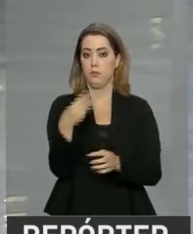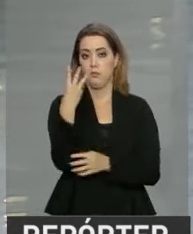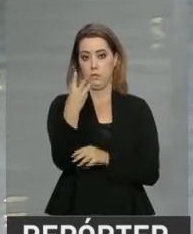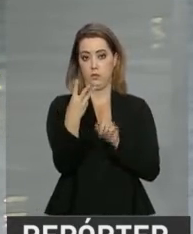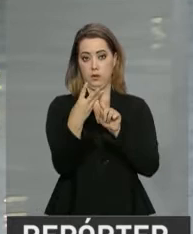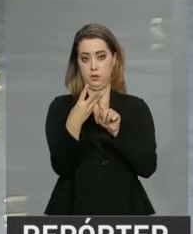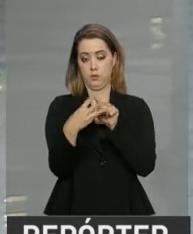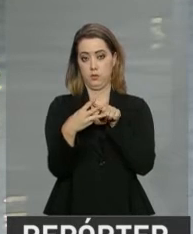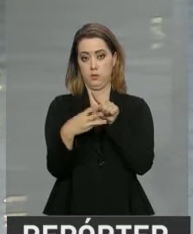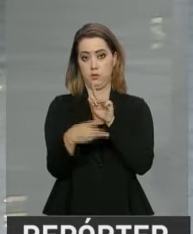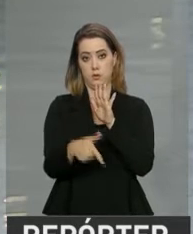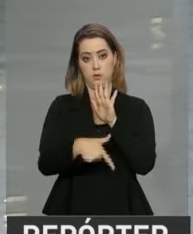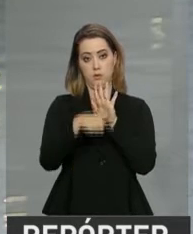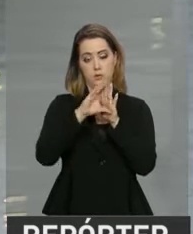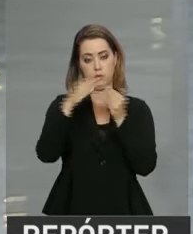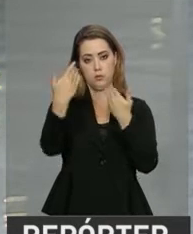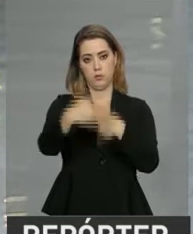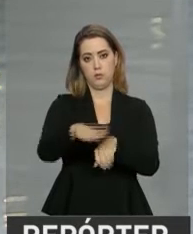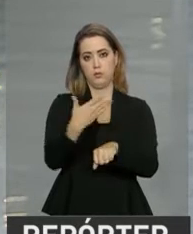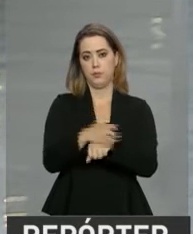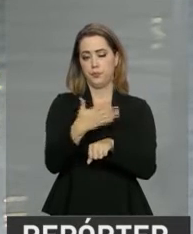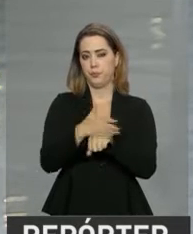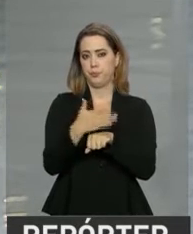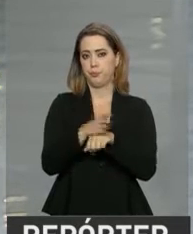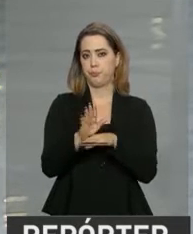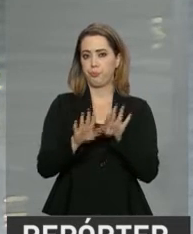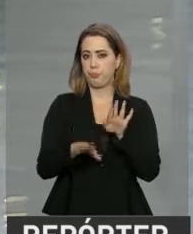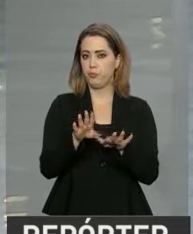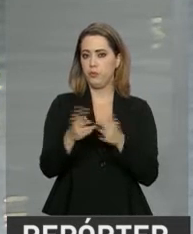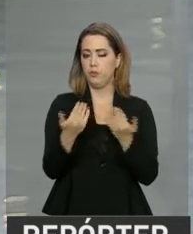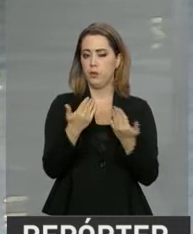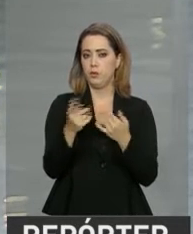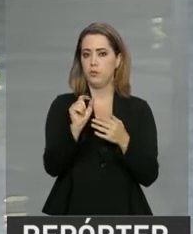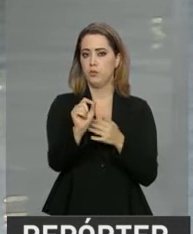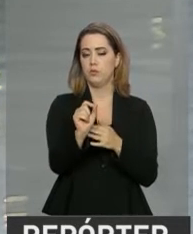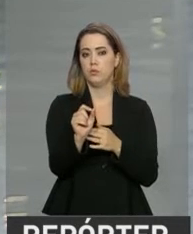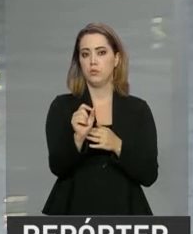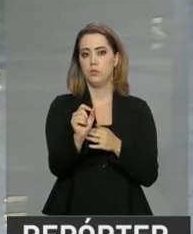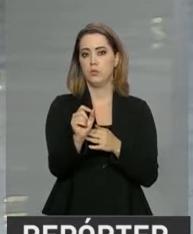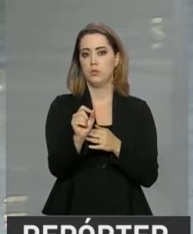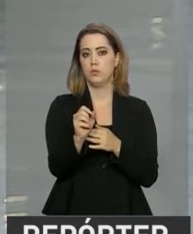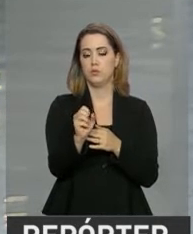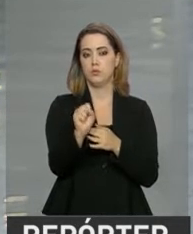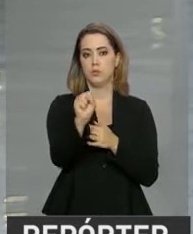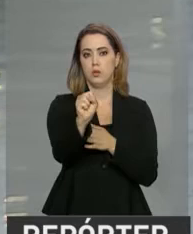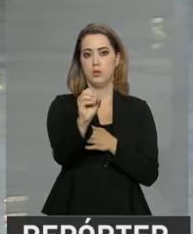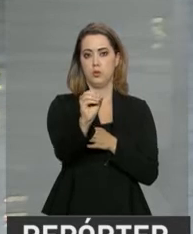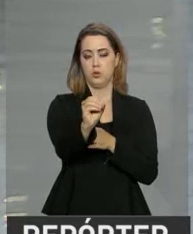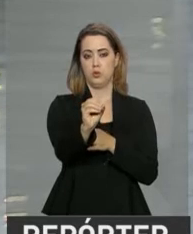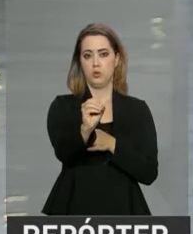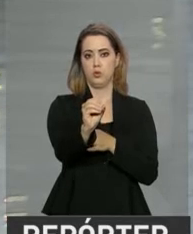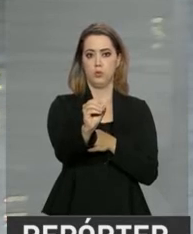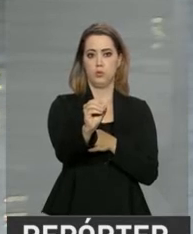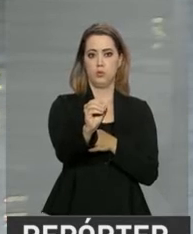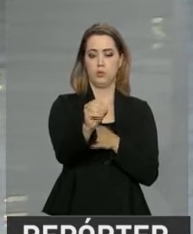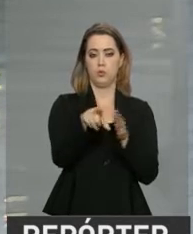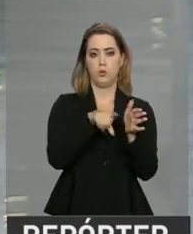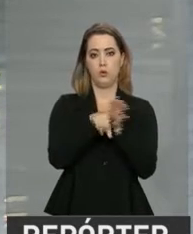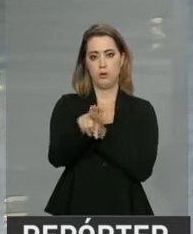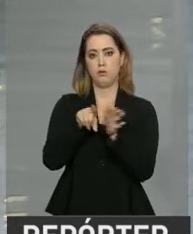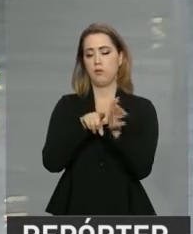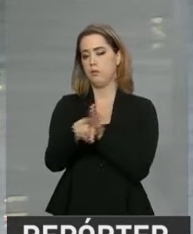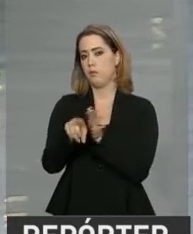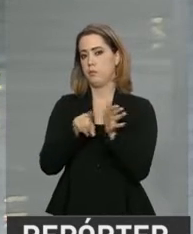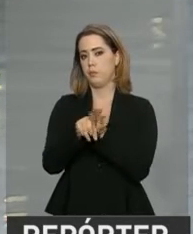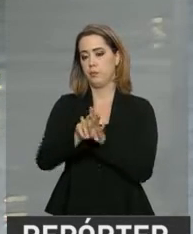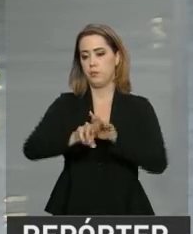edições anteriores, o número de testes de múltipla escolha era de 80 em cada uma das edições anteriores,